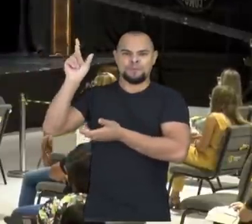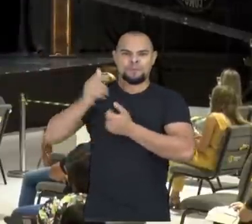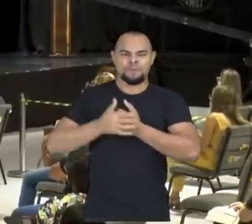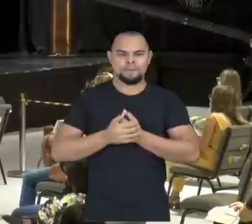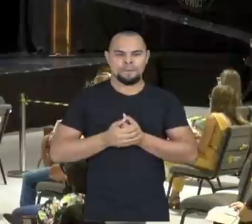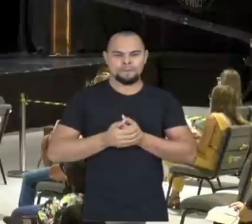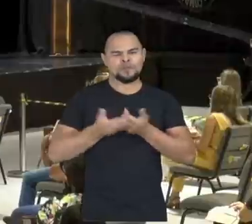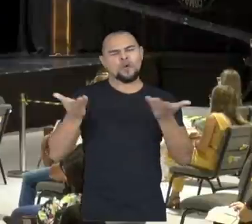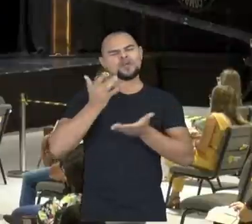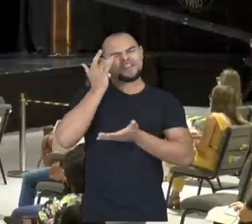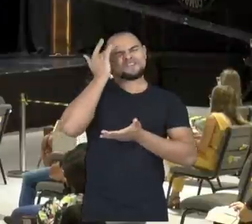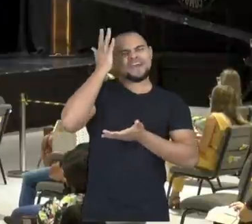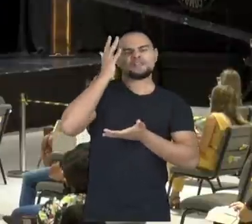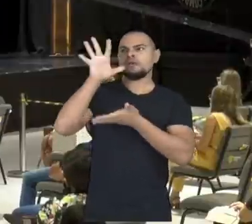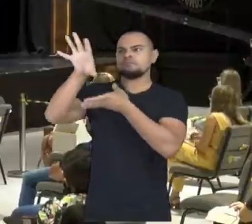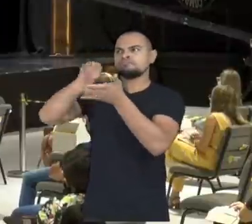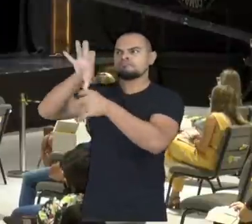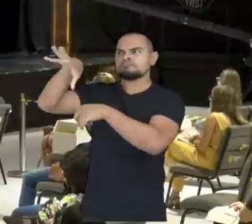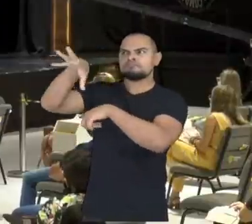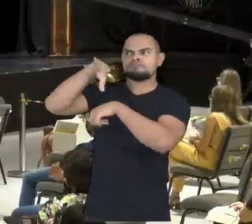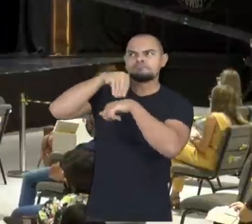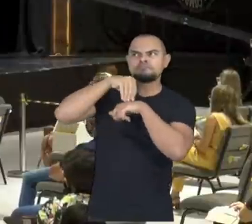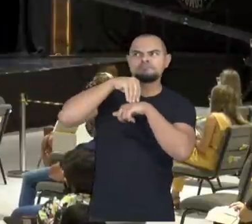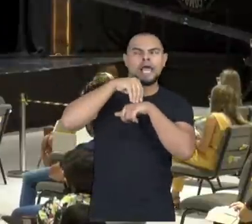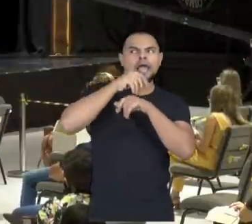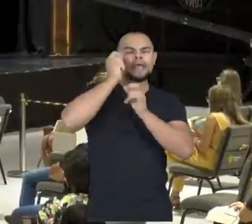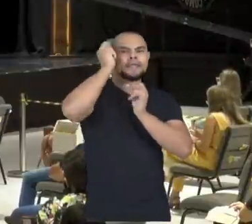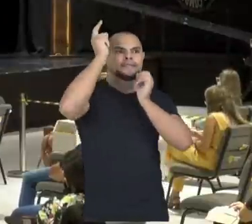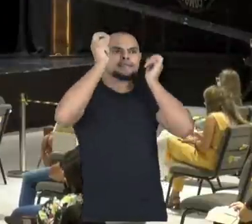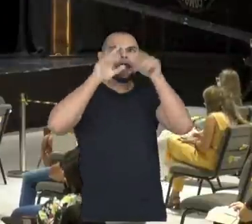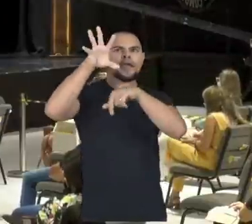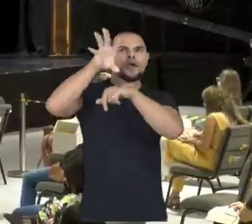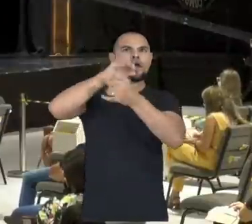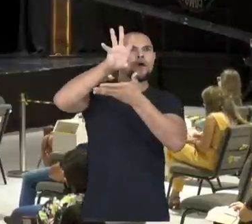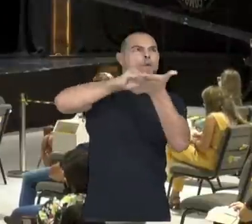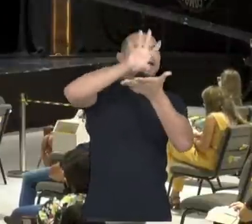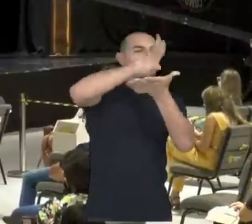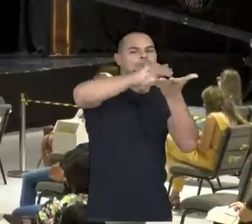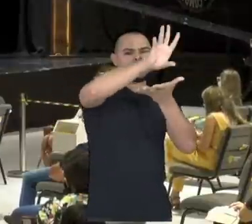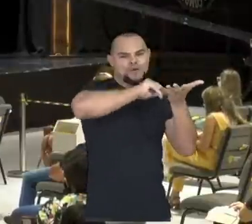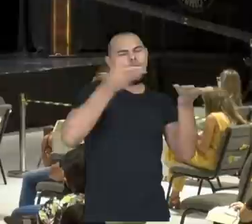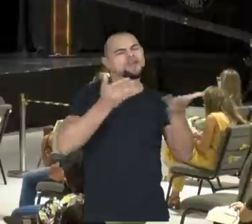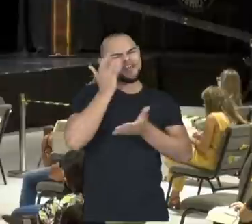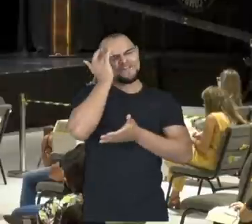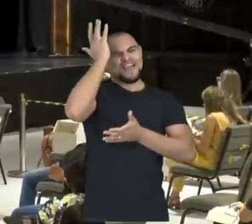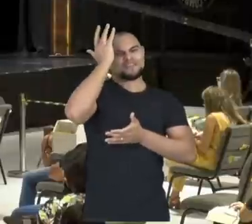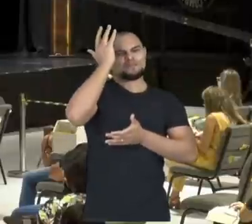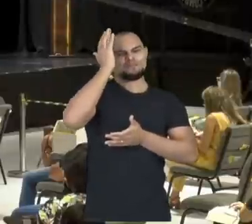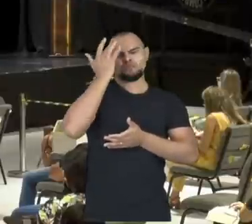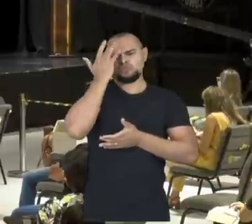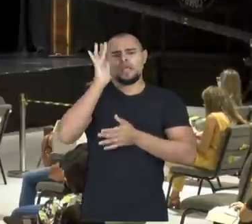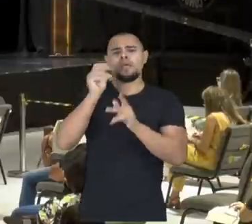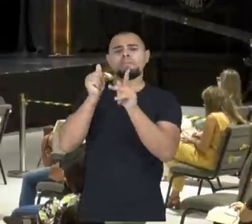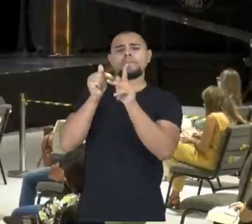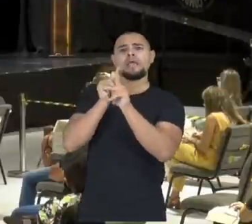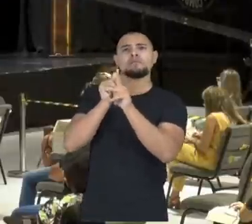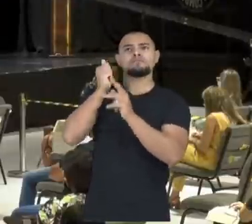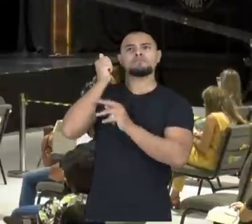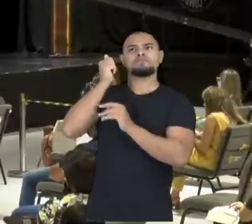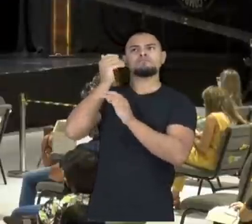fácil da gente pegar e sair pegando e pensando ideias. A gente não vai saber se Pedro, de onde que Pedro tirou